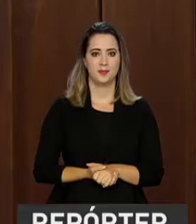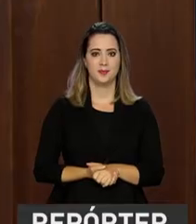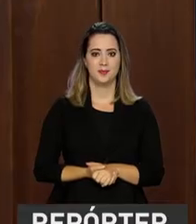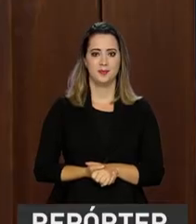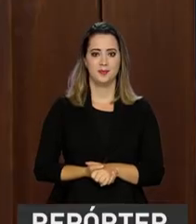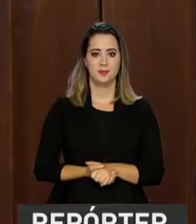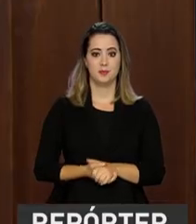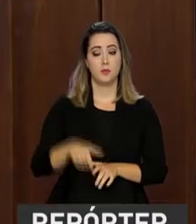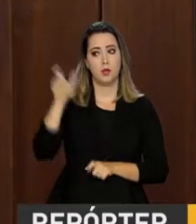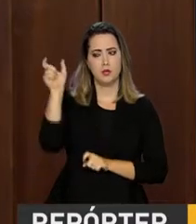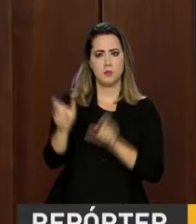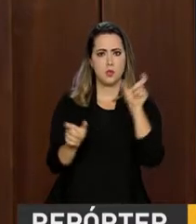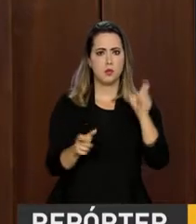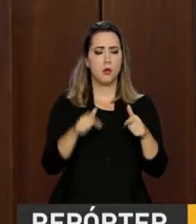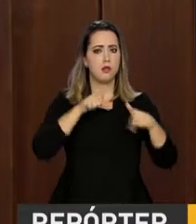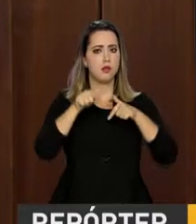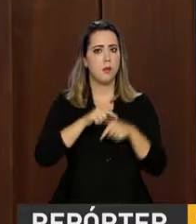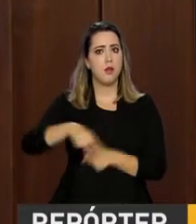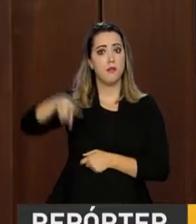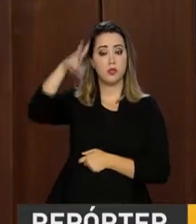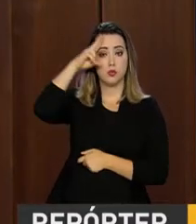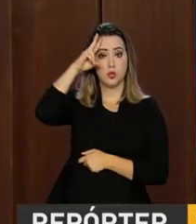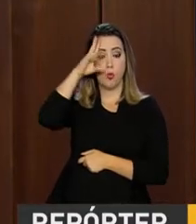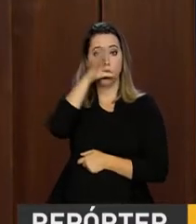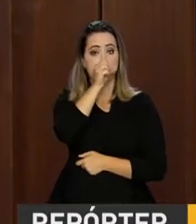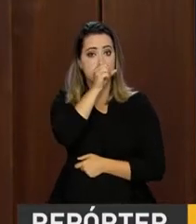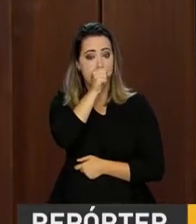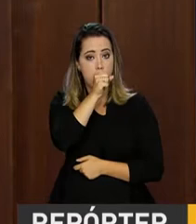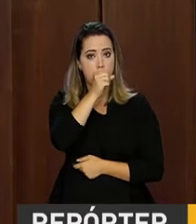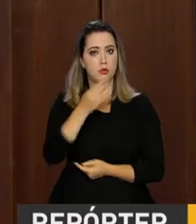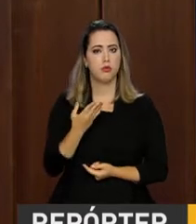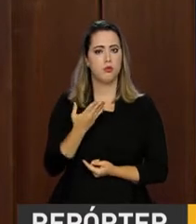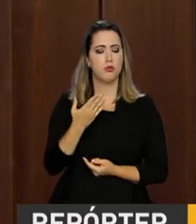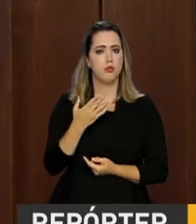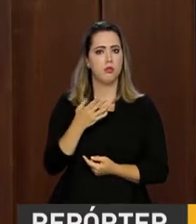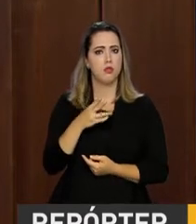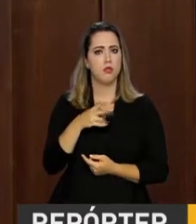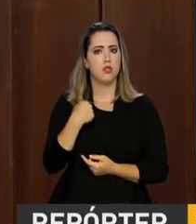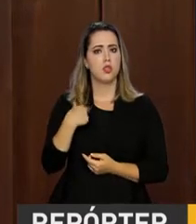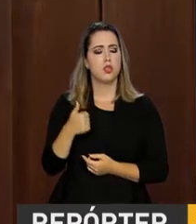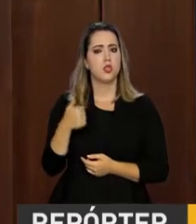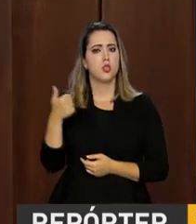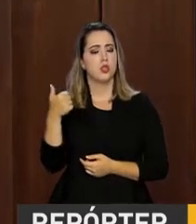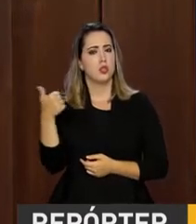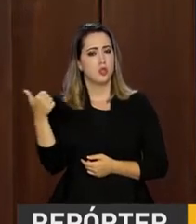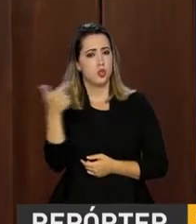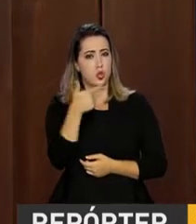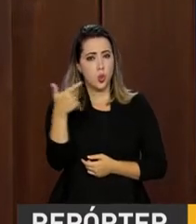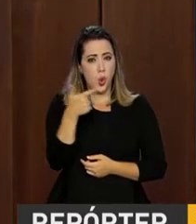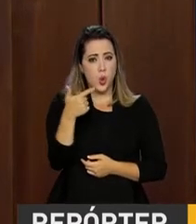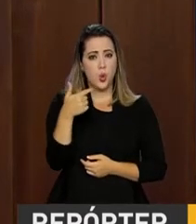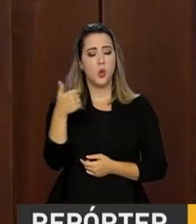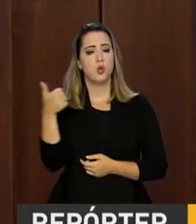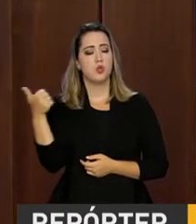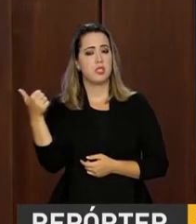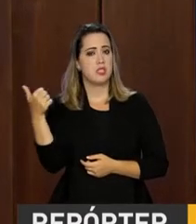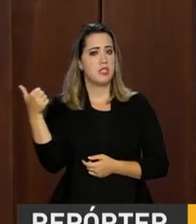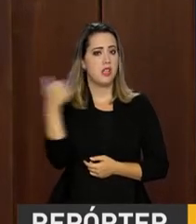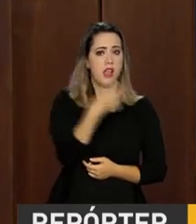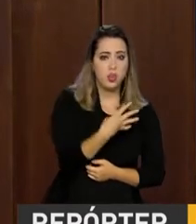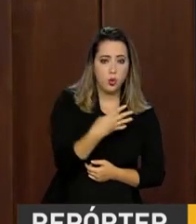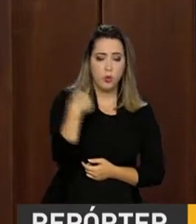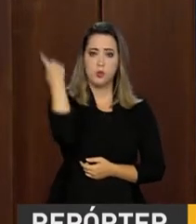As pessoas trabalhavam de segunda a sábado, normalmente de 12 até 14 horas, em condições